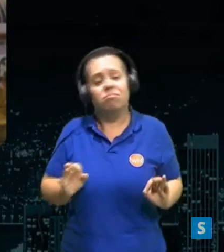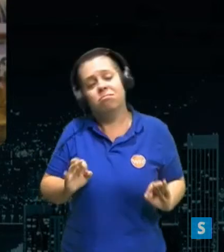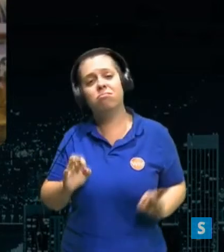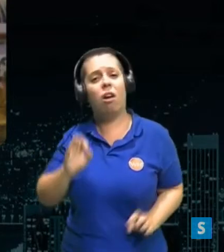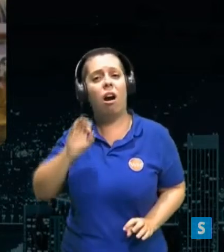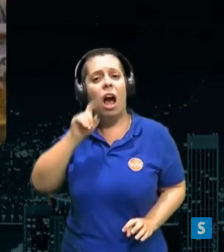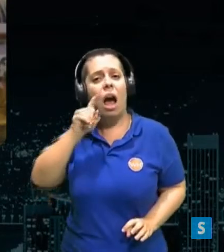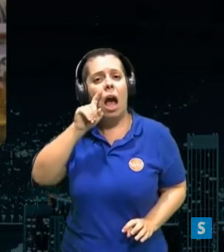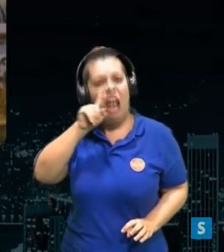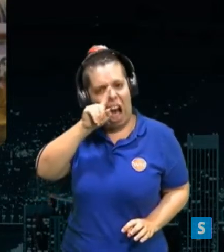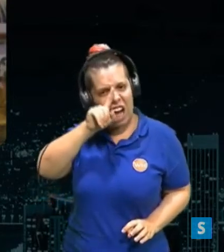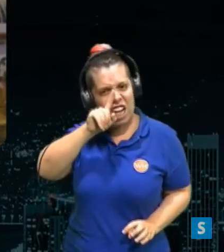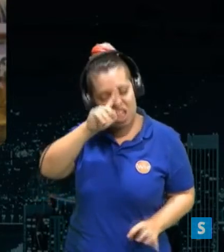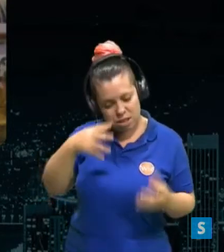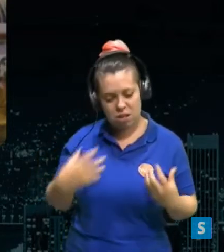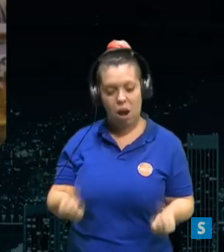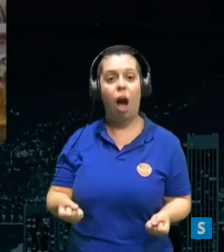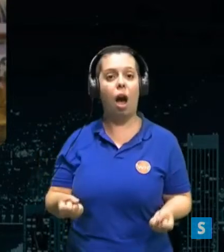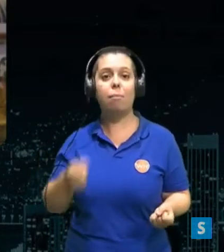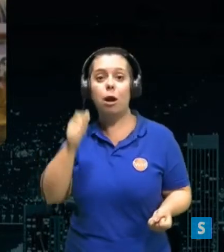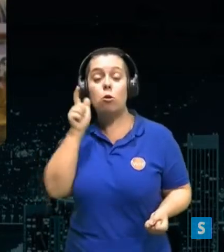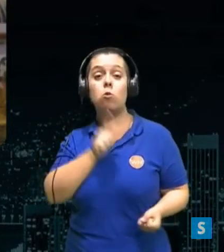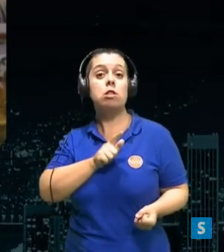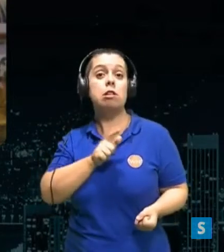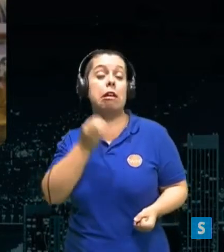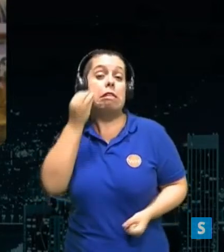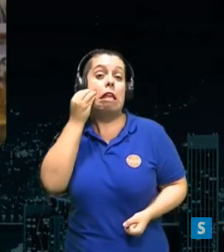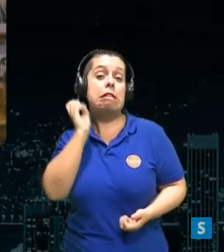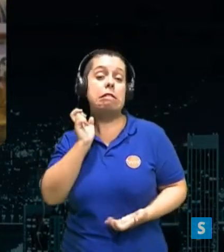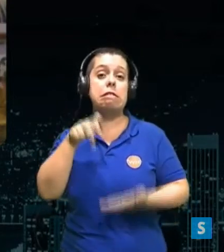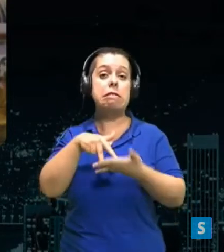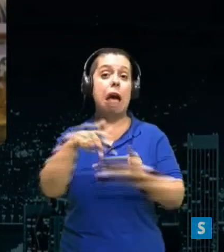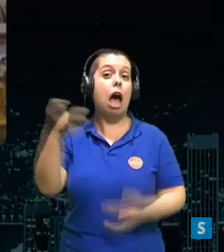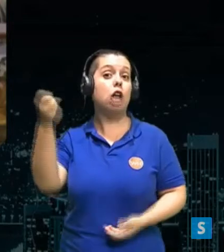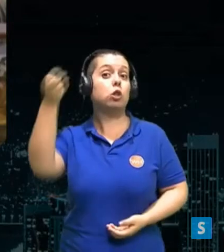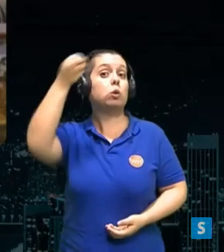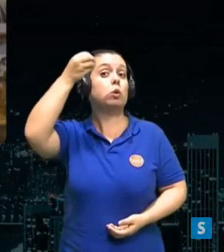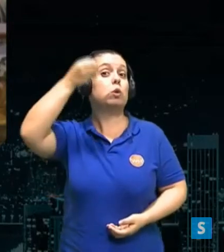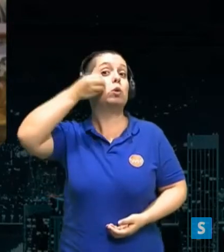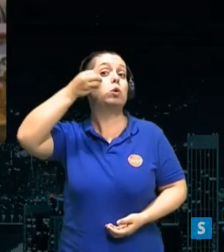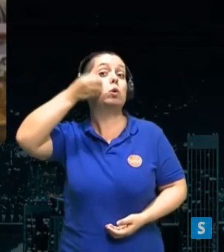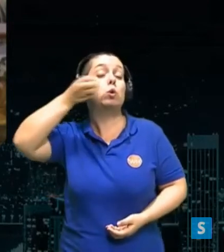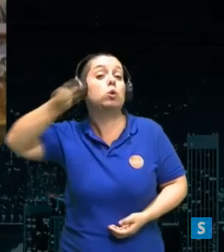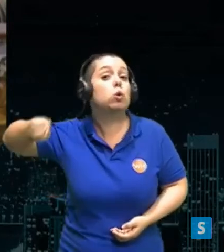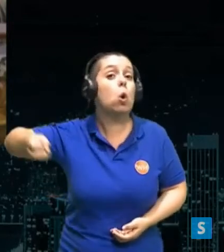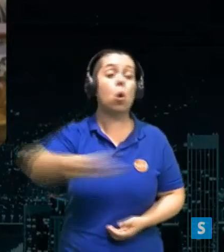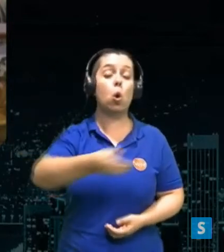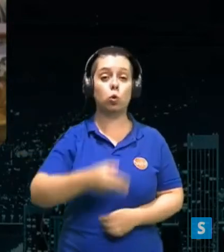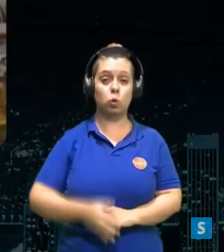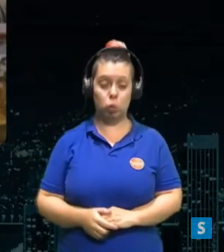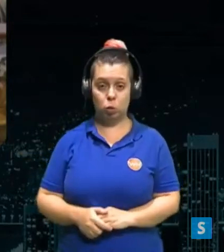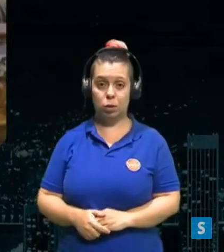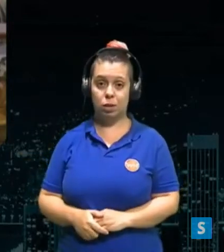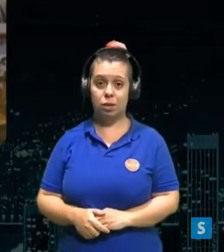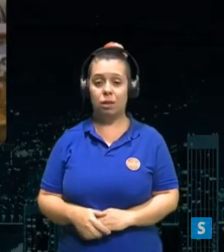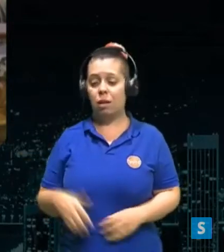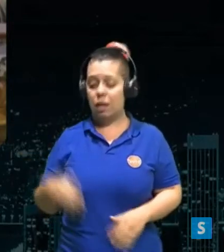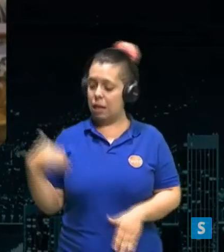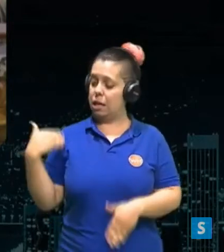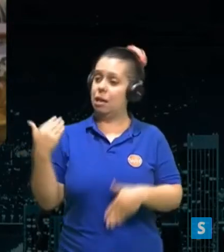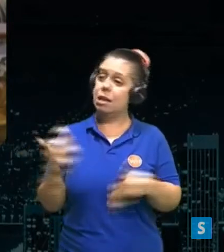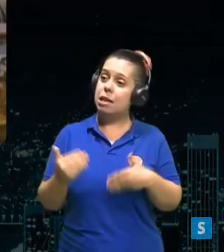é importante e o que o que vem o que resulta disso com o passar do tempo